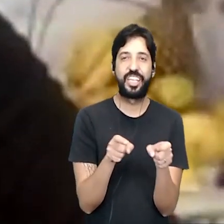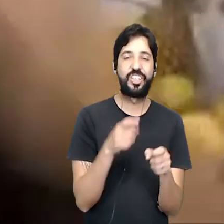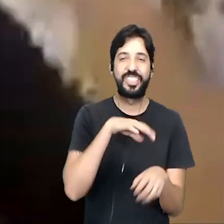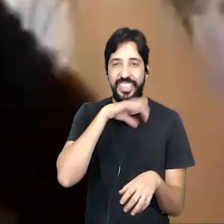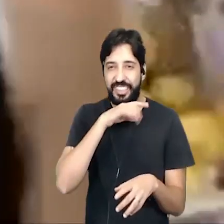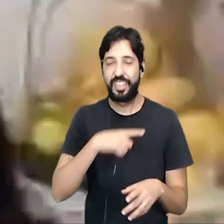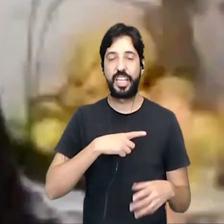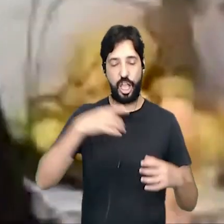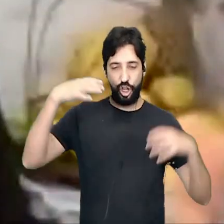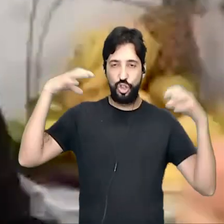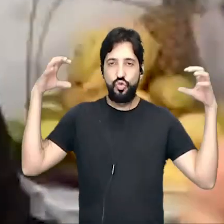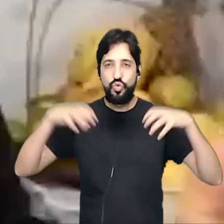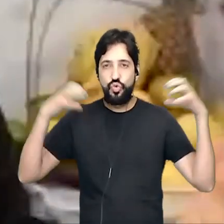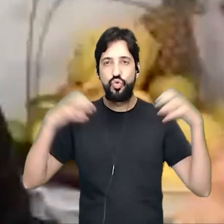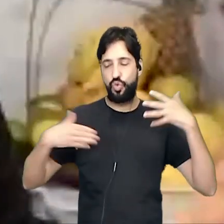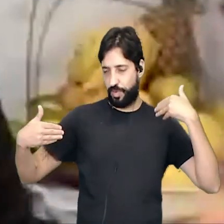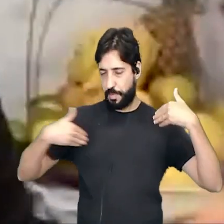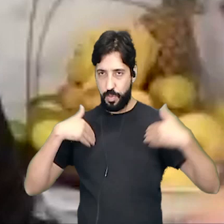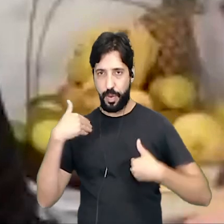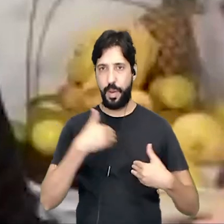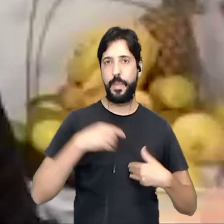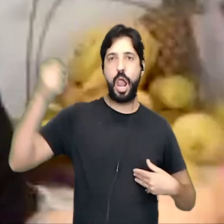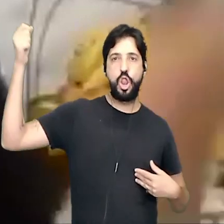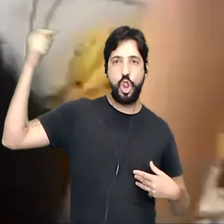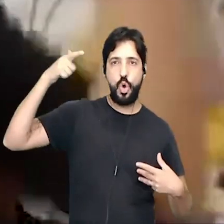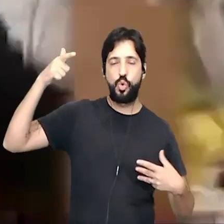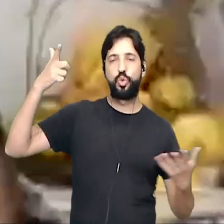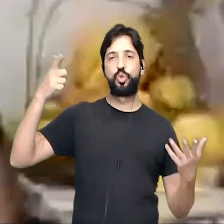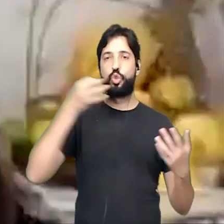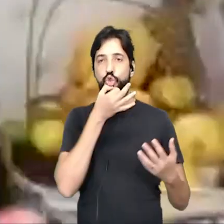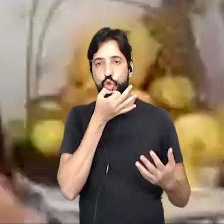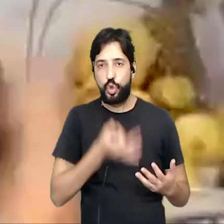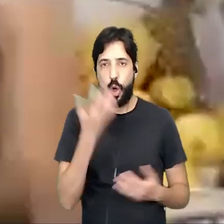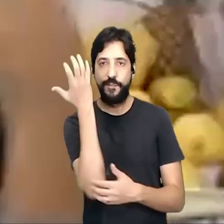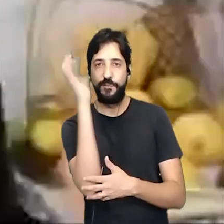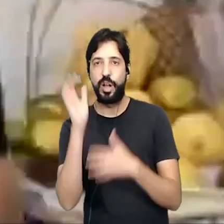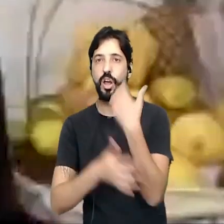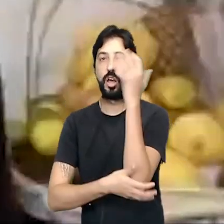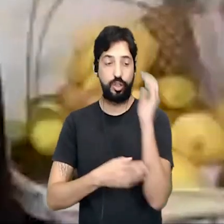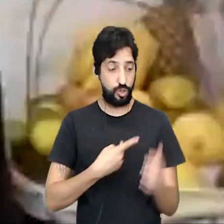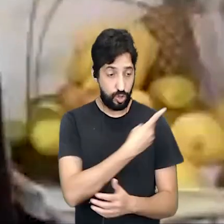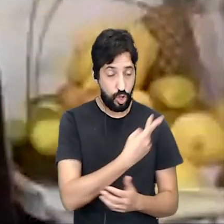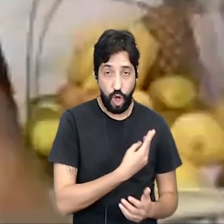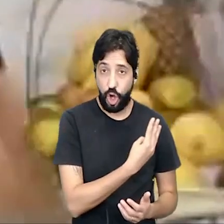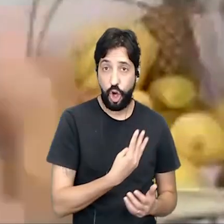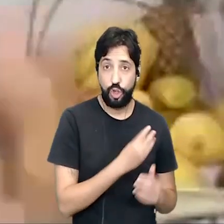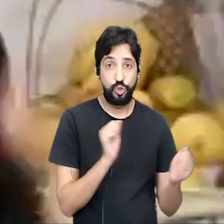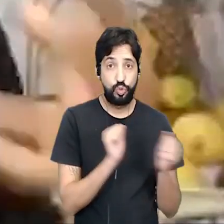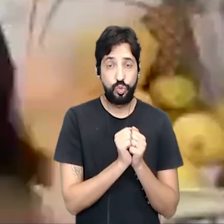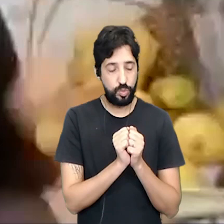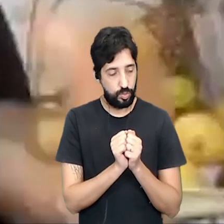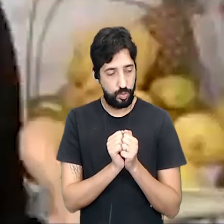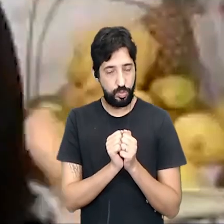caranguejos, pelo nosso sentido com a chuva caindo nos nossos corpos e uma luz transversal, pelo som da floresta, por nós